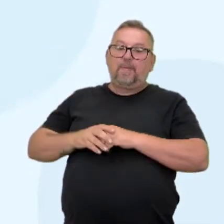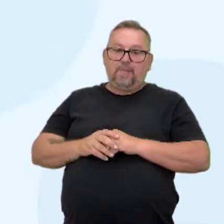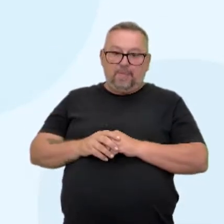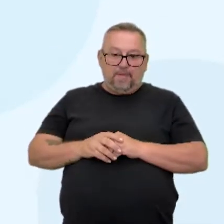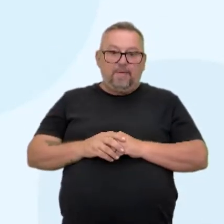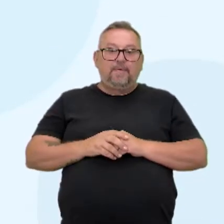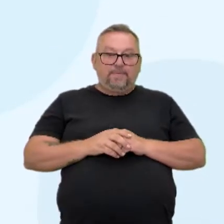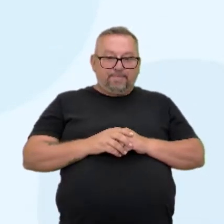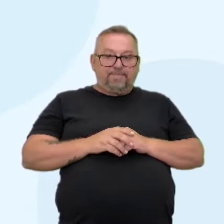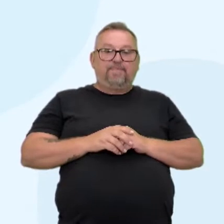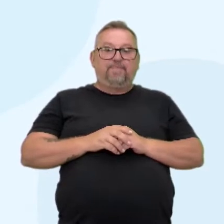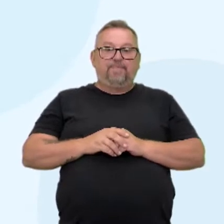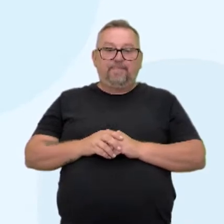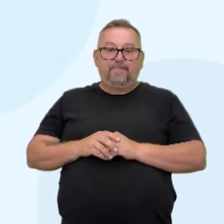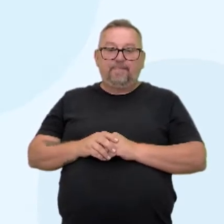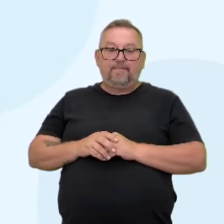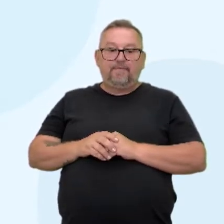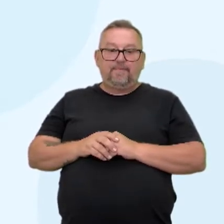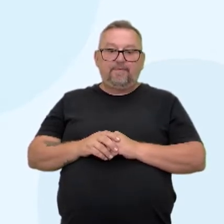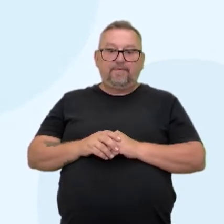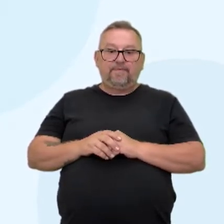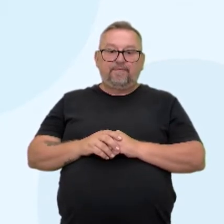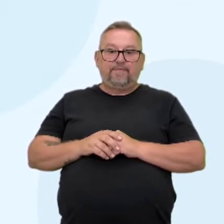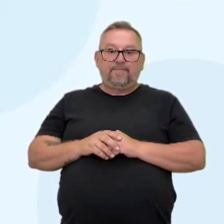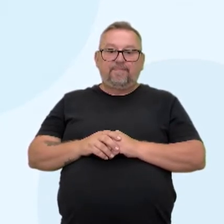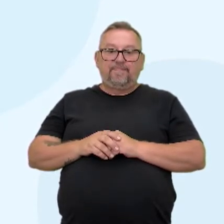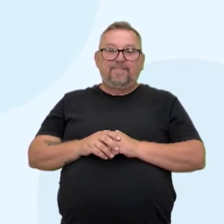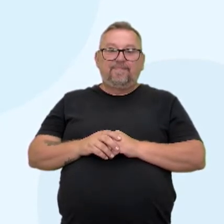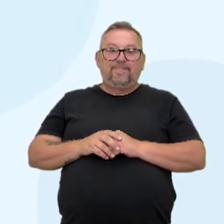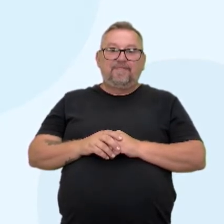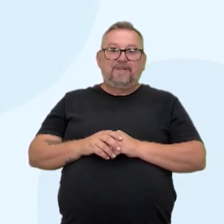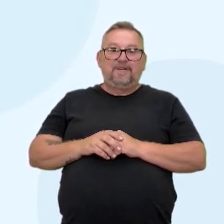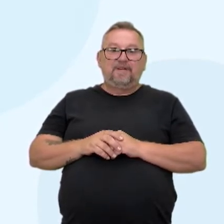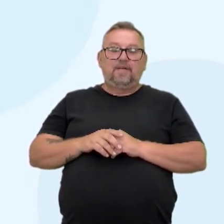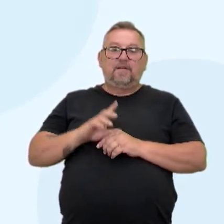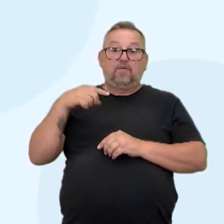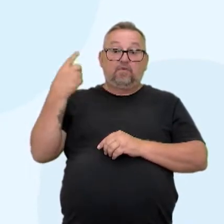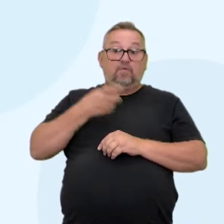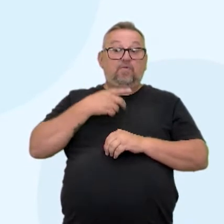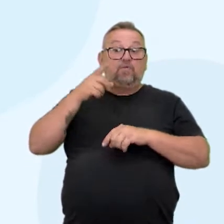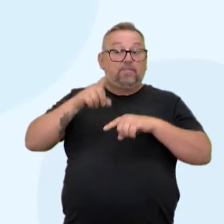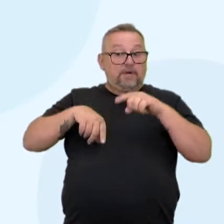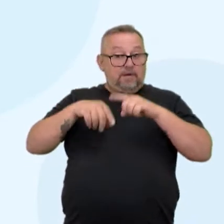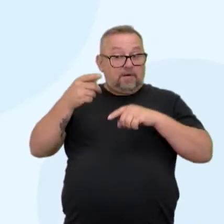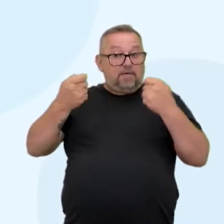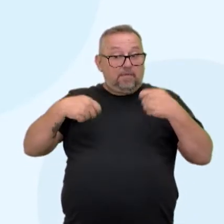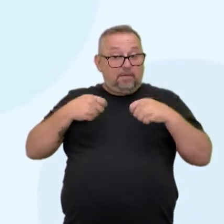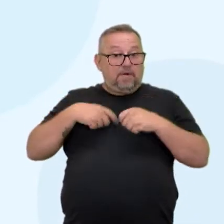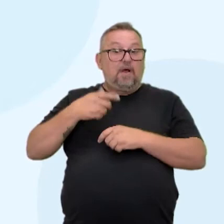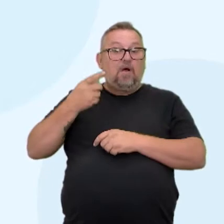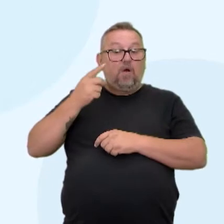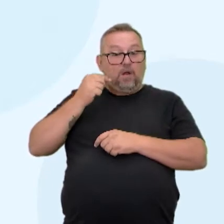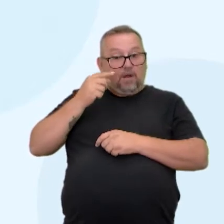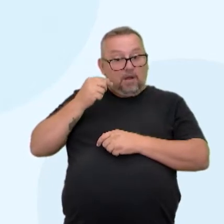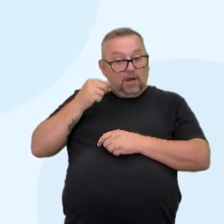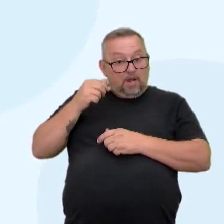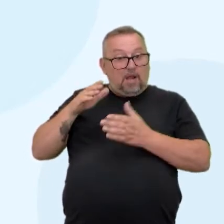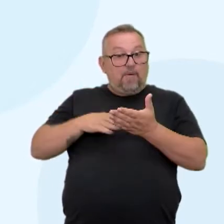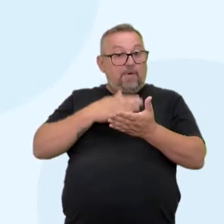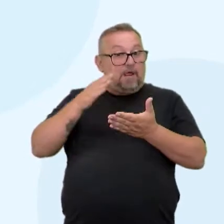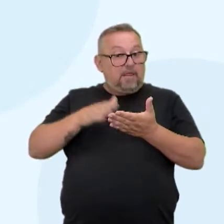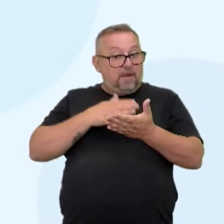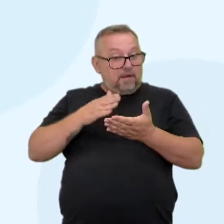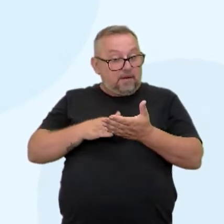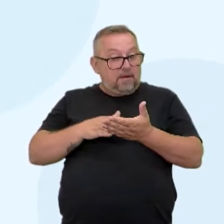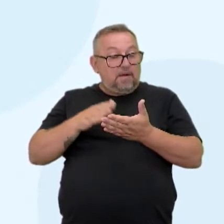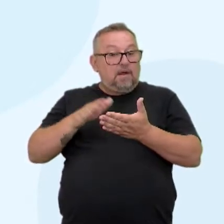Liga na Mídia, na unidade curricular 1. Tá na mídia, tá no mundo, tá certo? Materiais necessários, vocês têm aí na tela também para vocês, podem